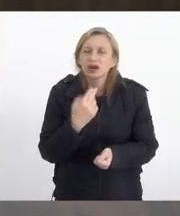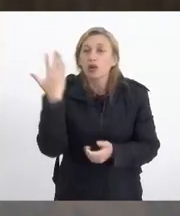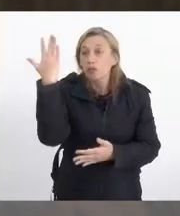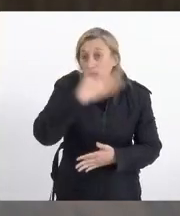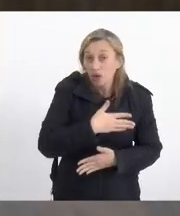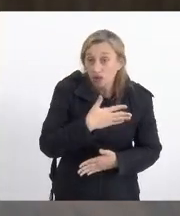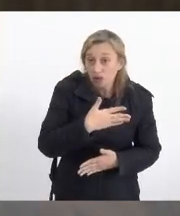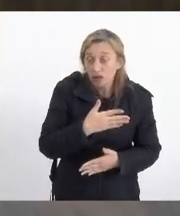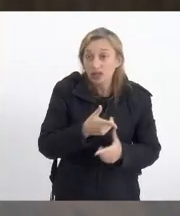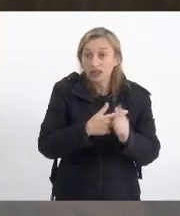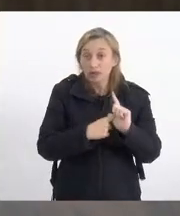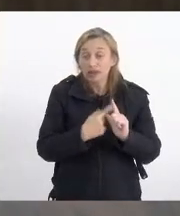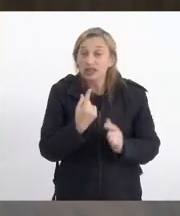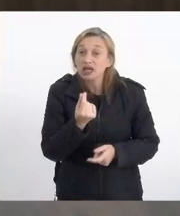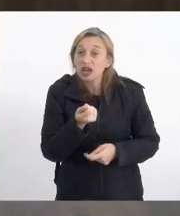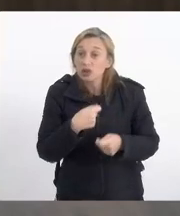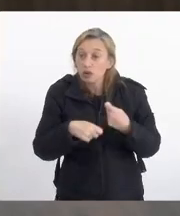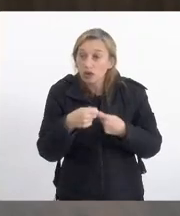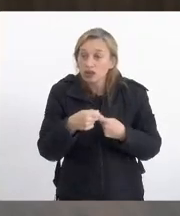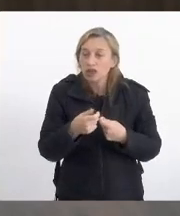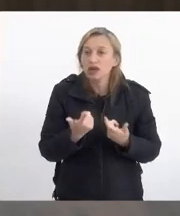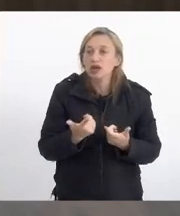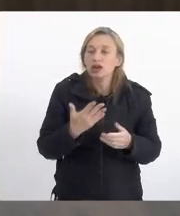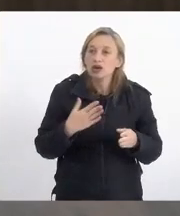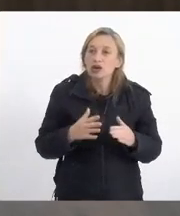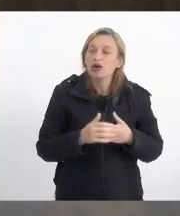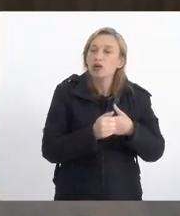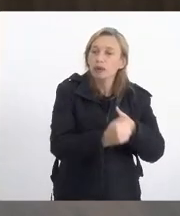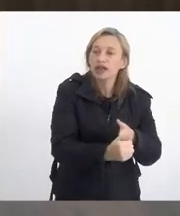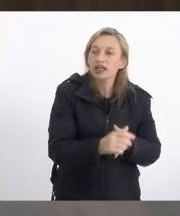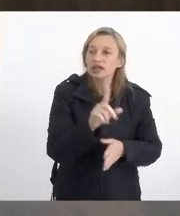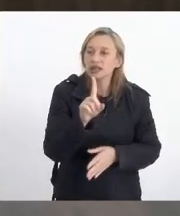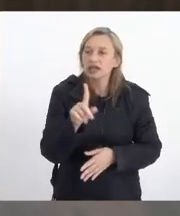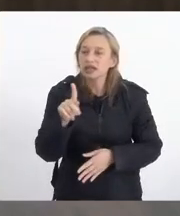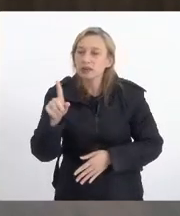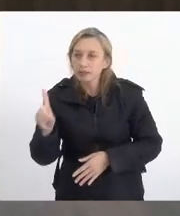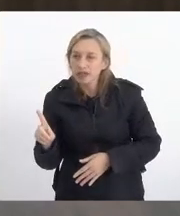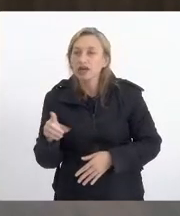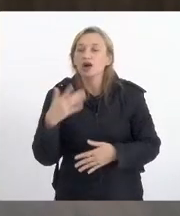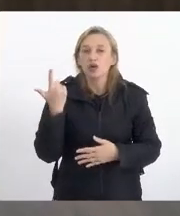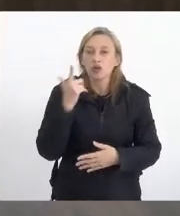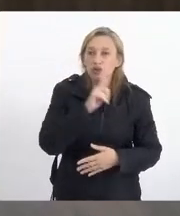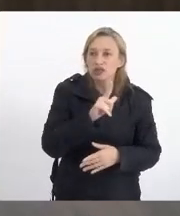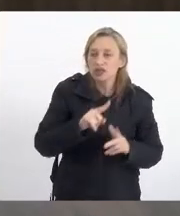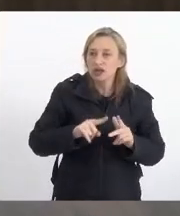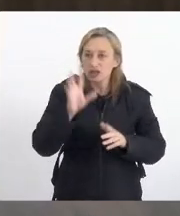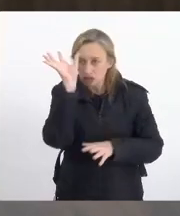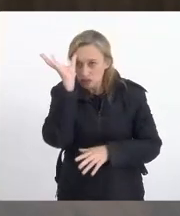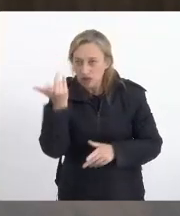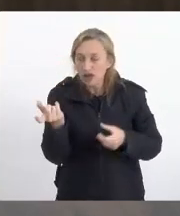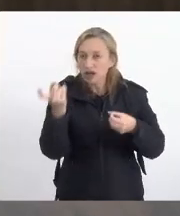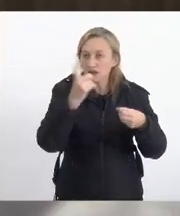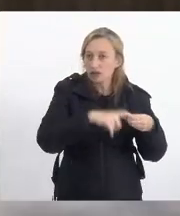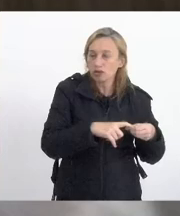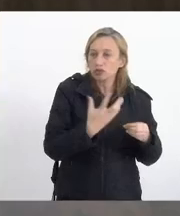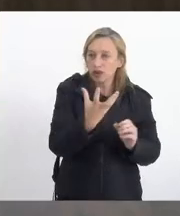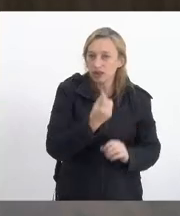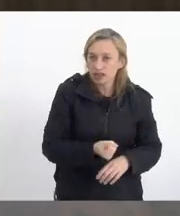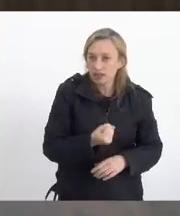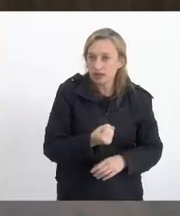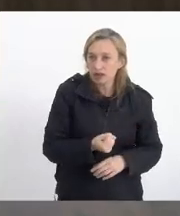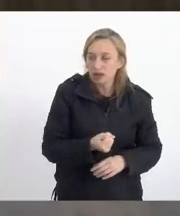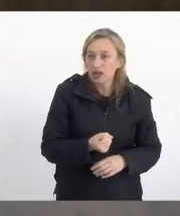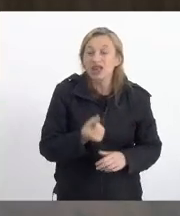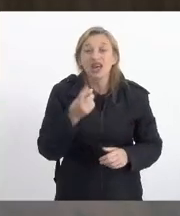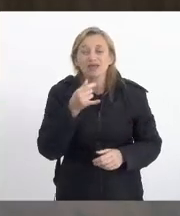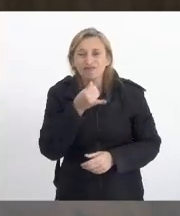provar dependência econômica. Eu acompanhei até a DVP, graças a Deus conseguimos contornar a situação, ela voltou a receber. E